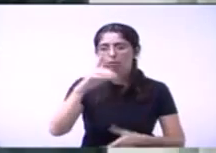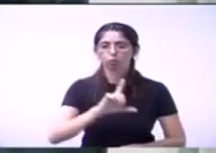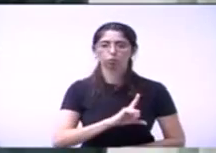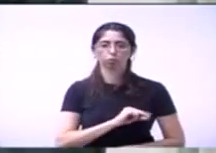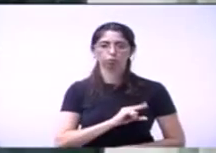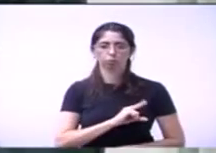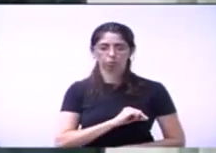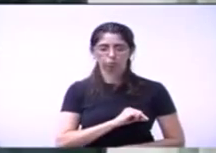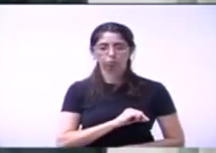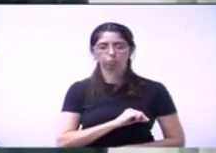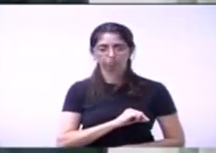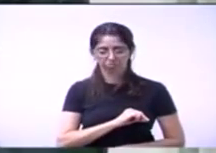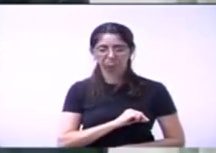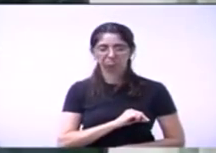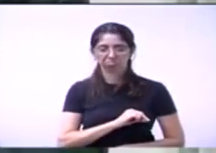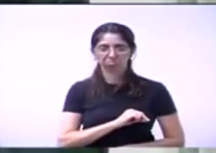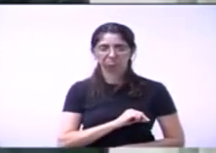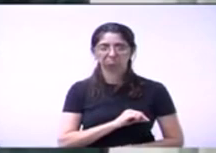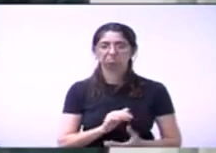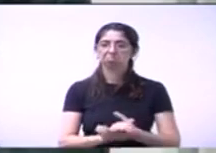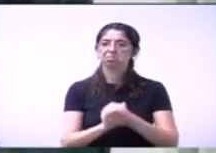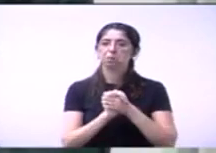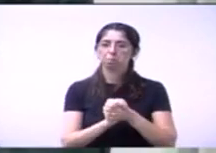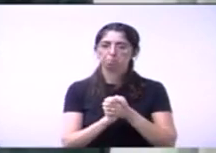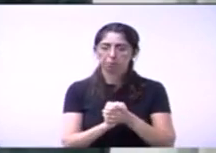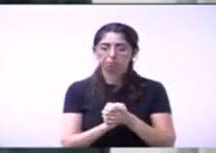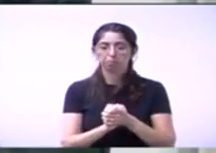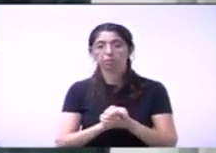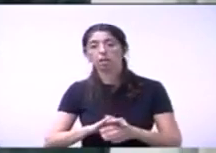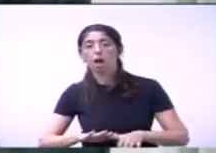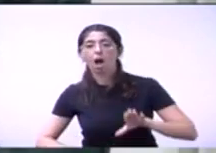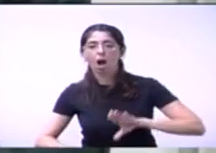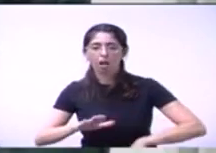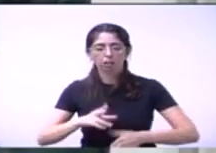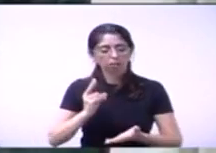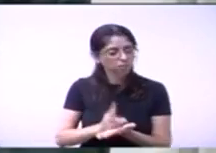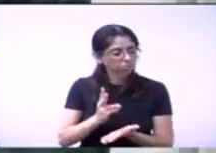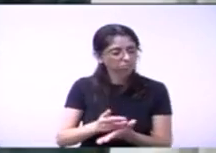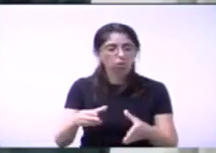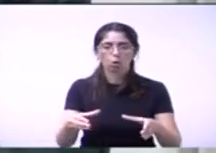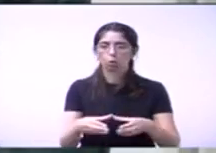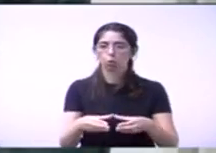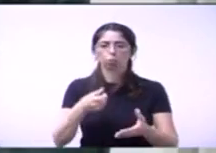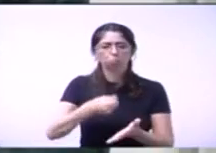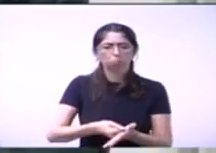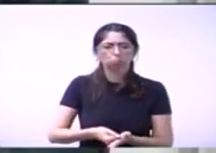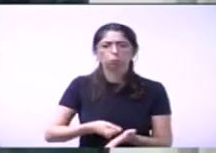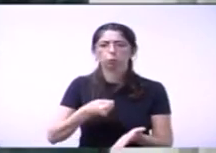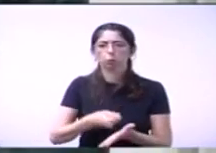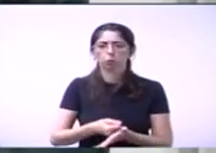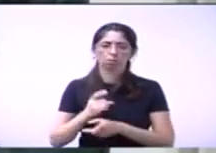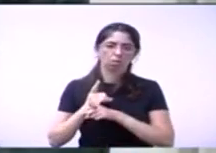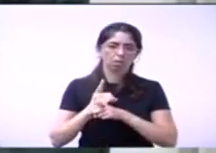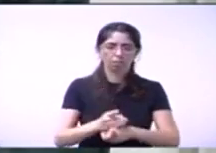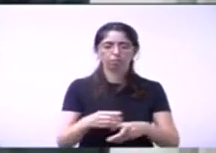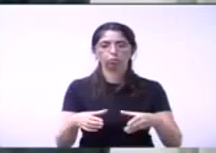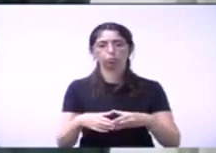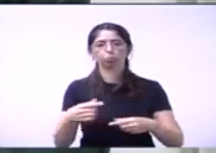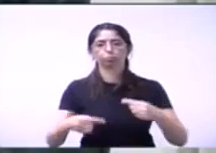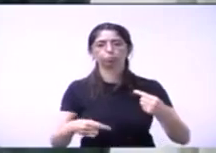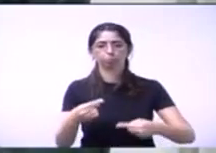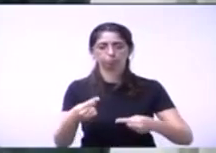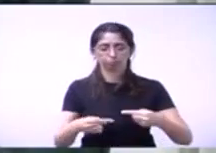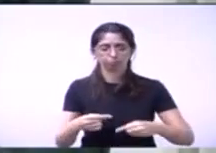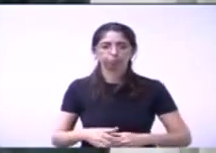dos vereadores que ficaram em seus partidos e que continuam com a mesma luta, com a mesma garra.